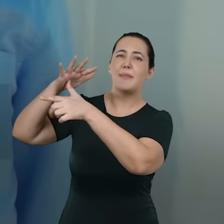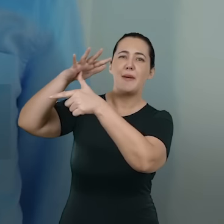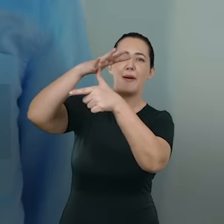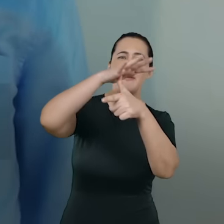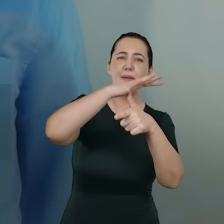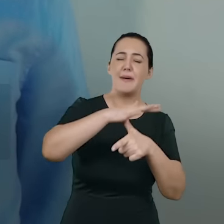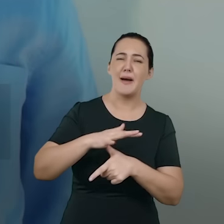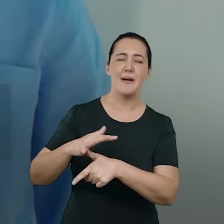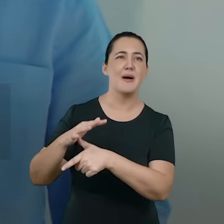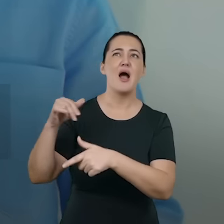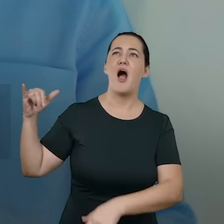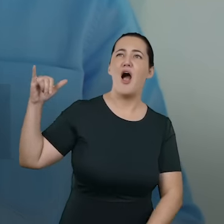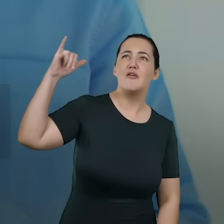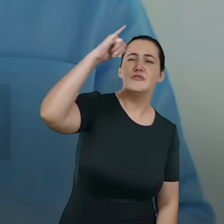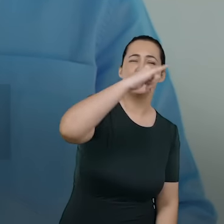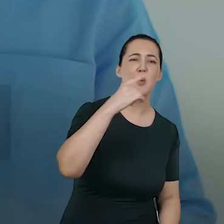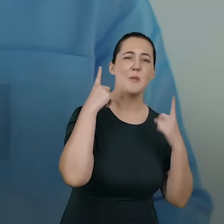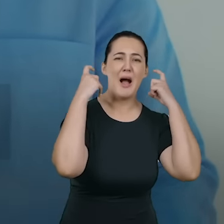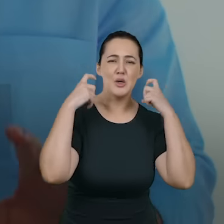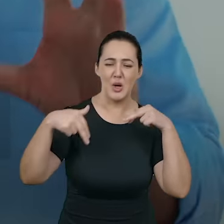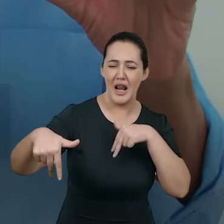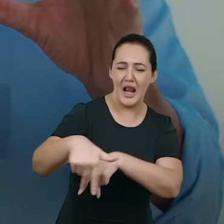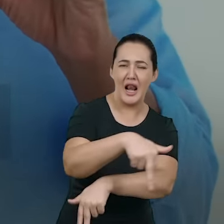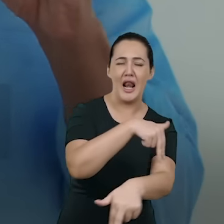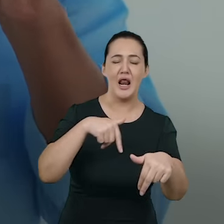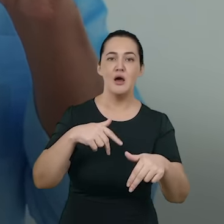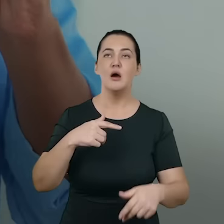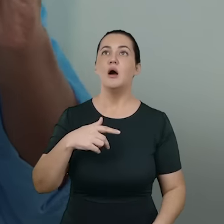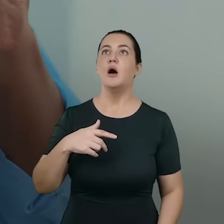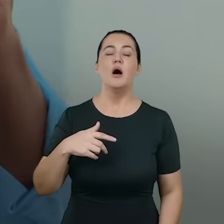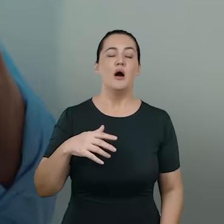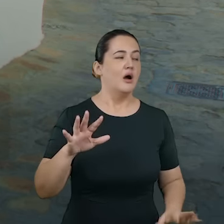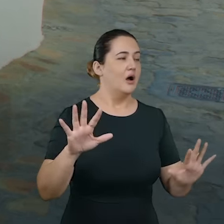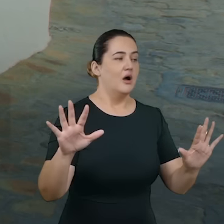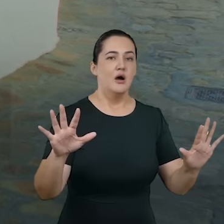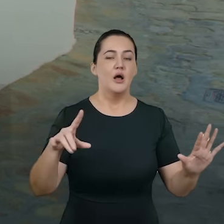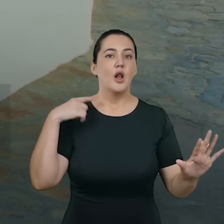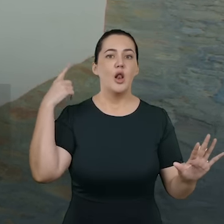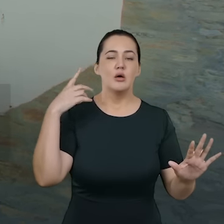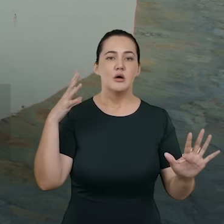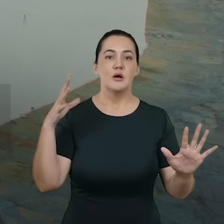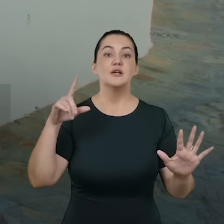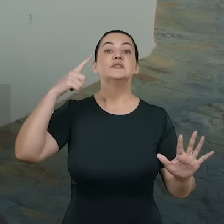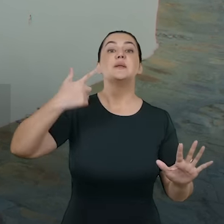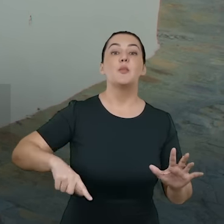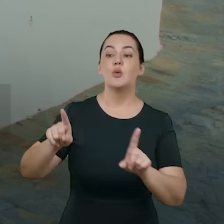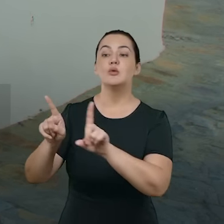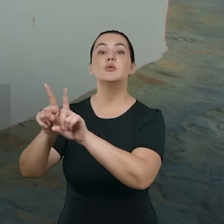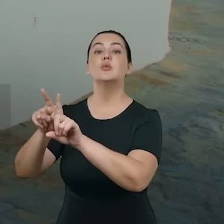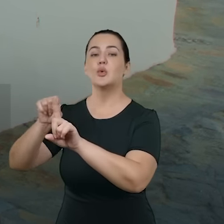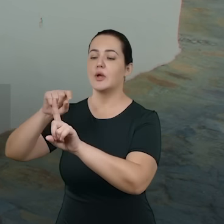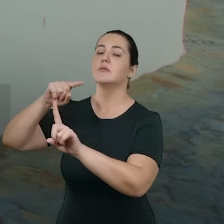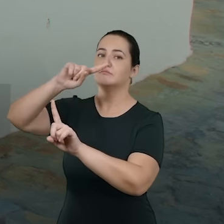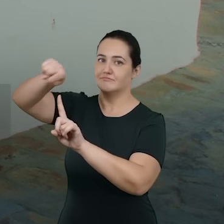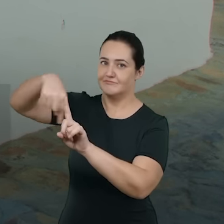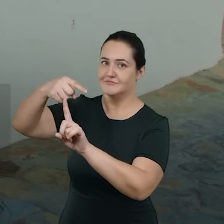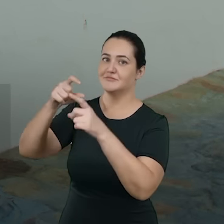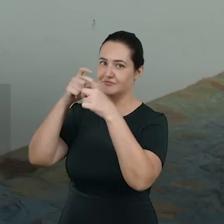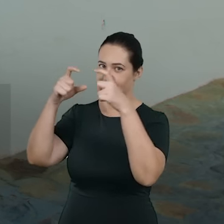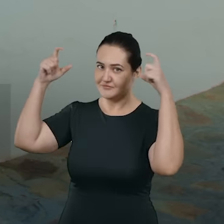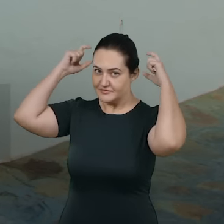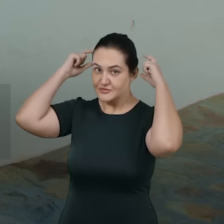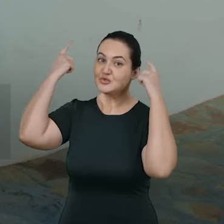avião, barulho de pessoas. Ele vai ficar louco com tudo aquilo que ele está vendo. Depois você coloca de novo a venda nos olhos do índio